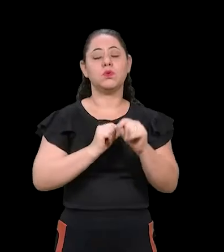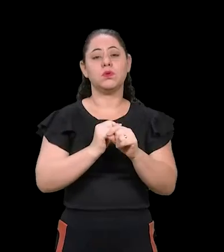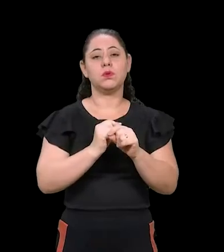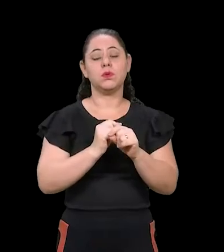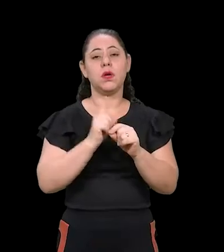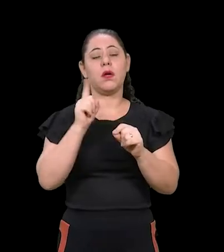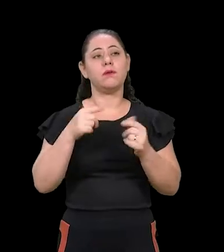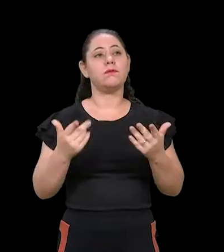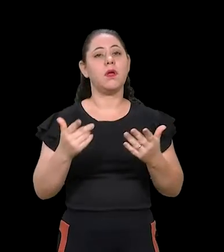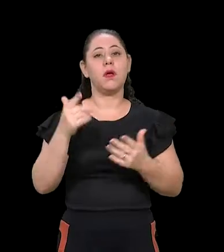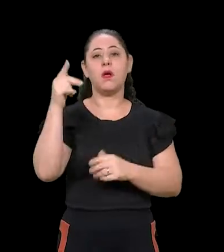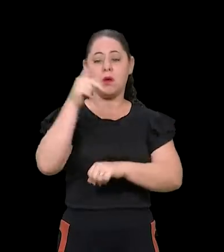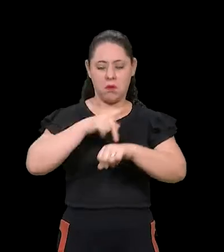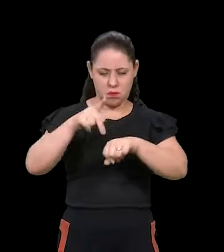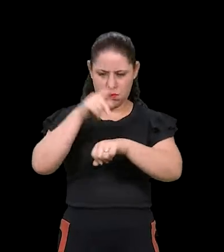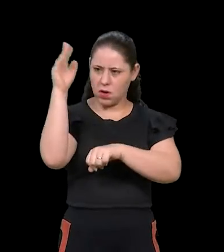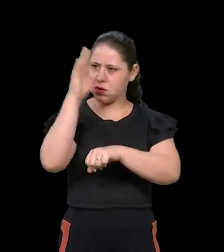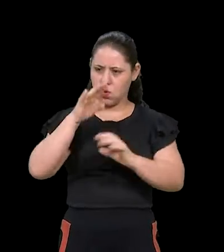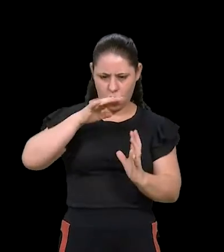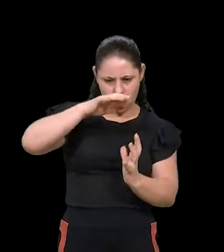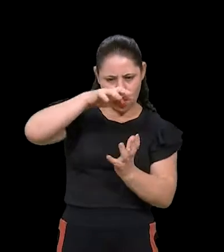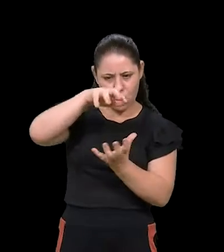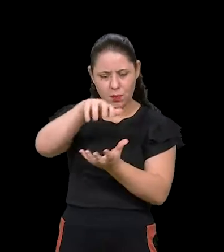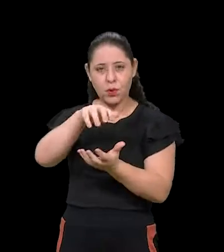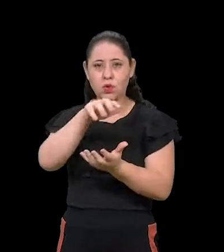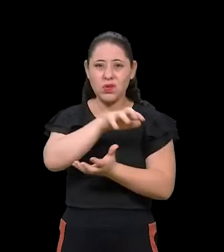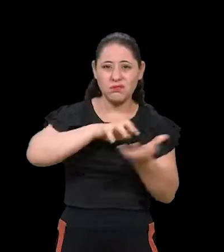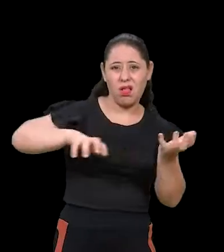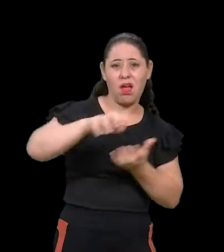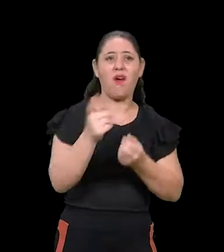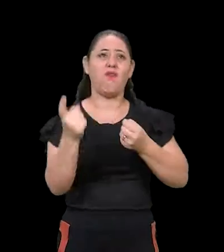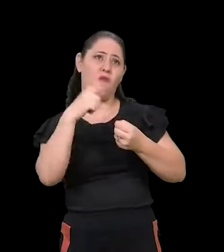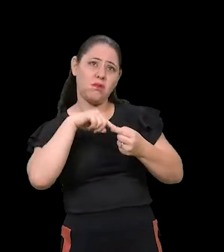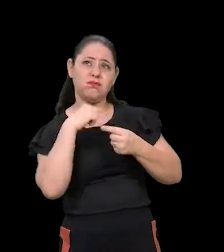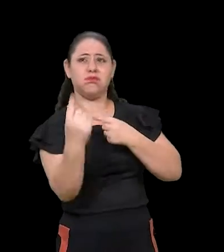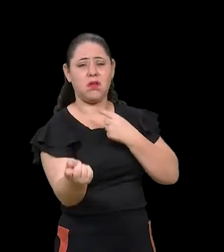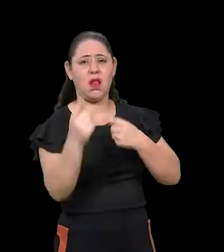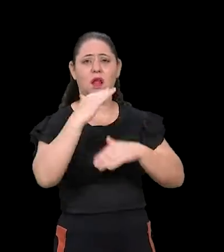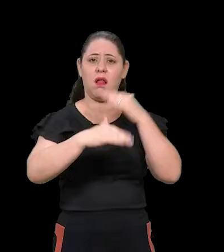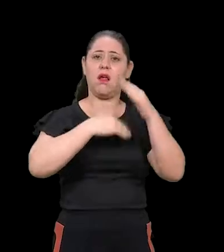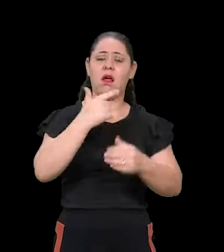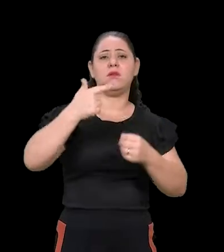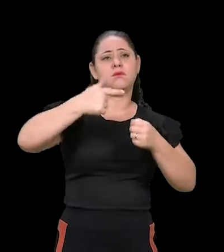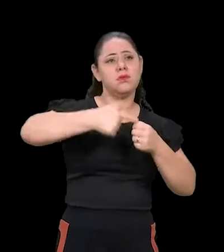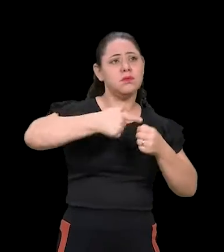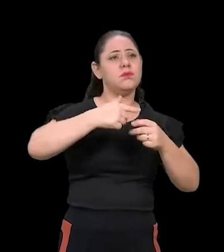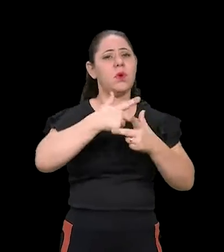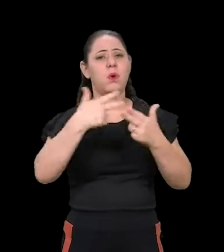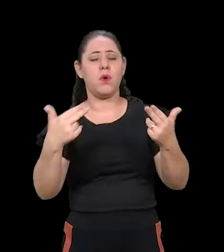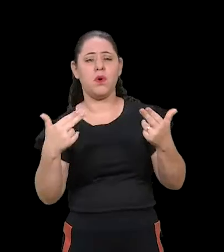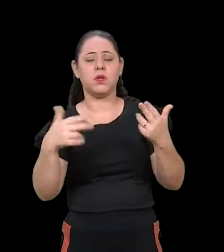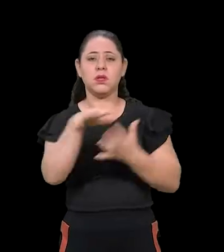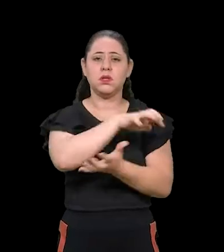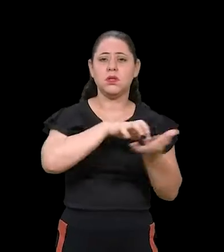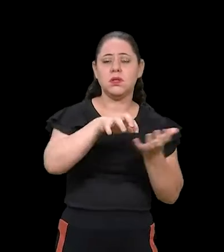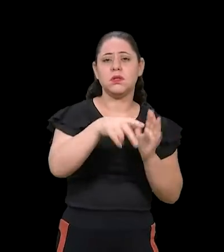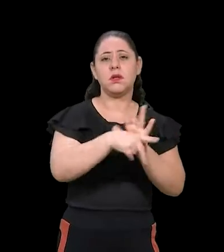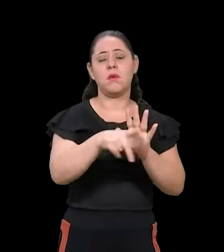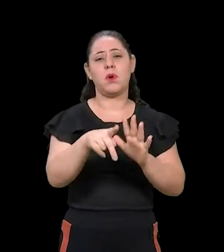de o Brasil, e não é o Brasil, o mundo, né? Vive em crise, volta, vai, crise do petróleo, crise disso,